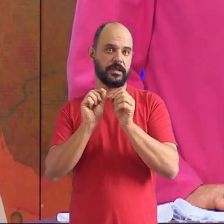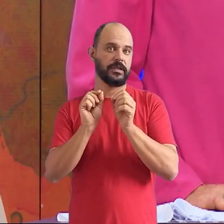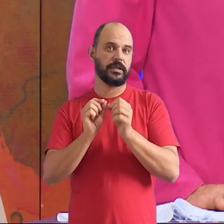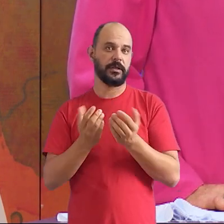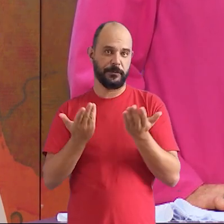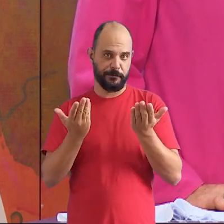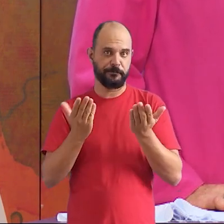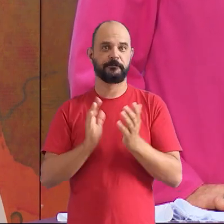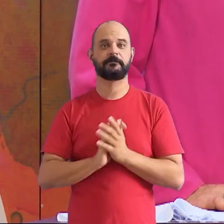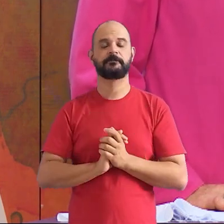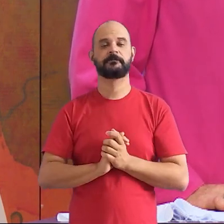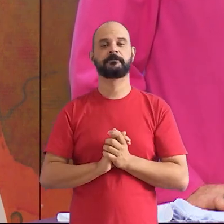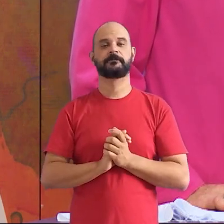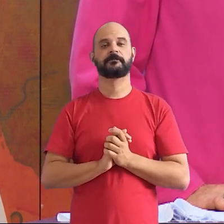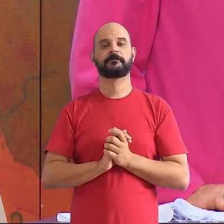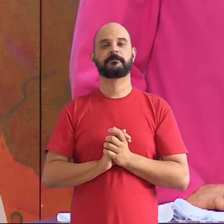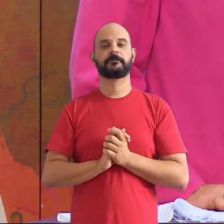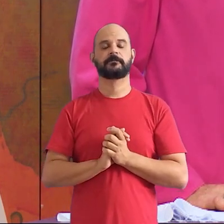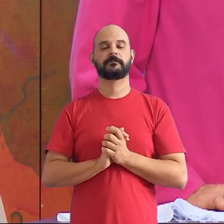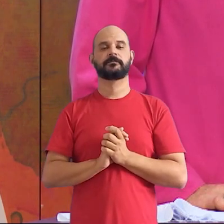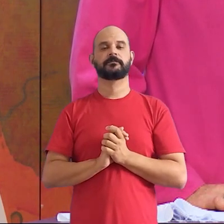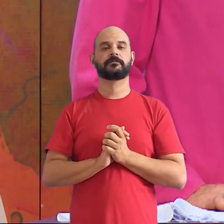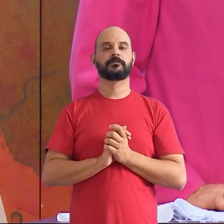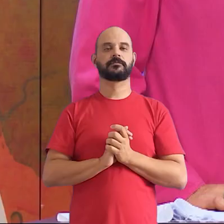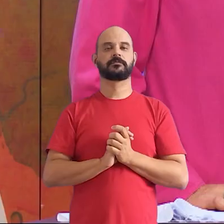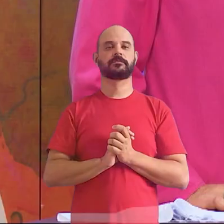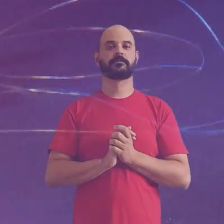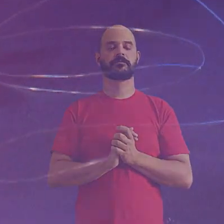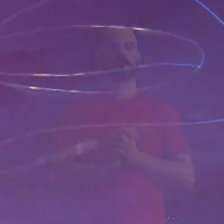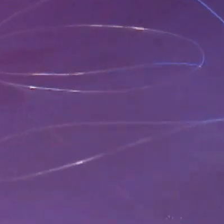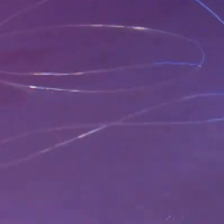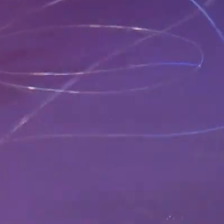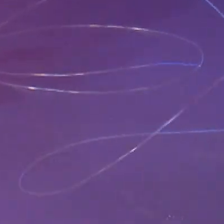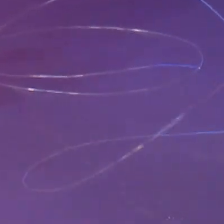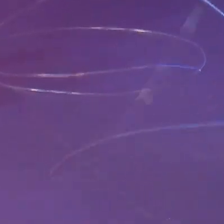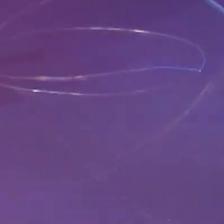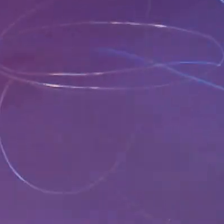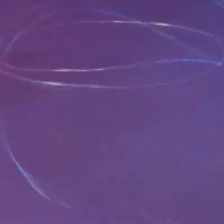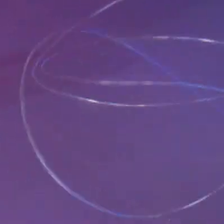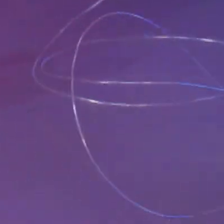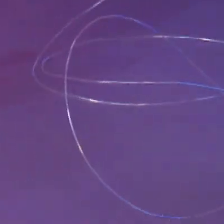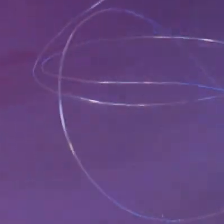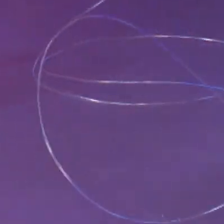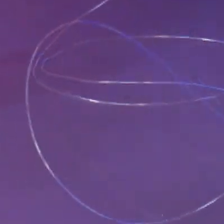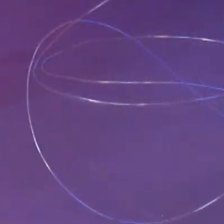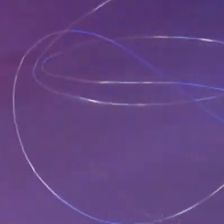poder facilitar e não passar nesse furo, ok? Vem comigo!